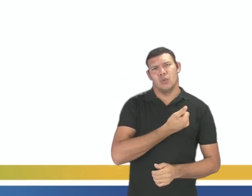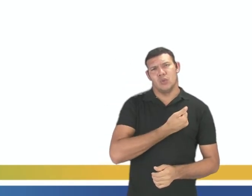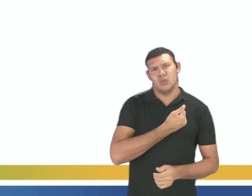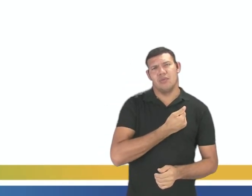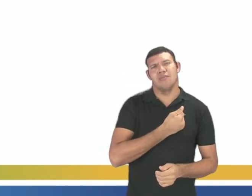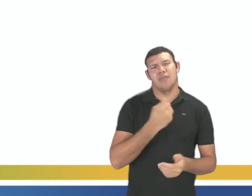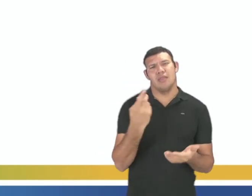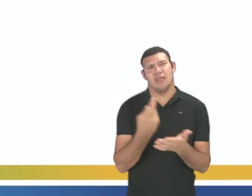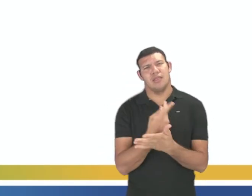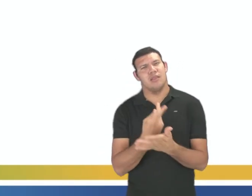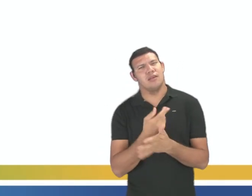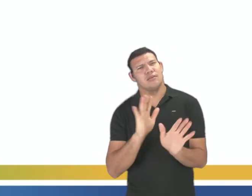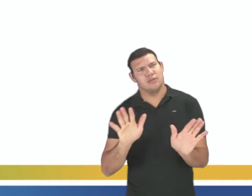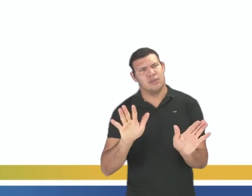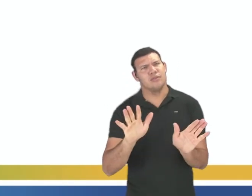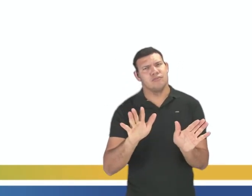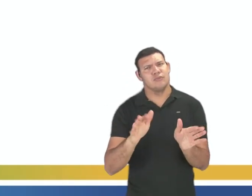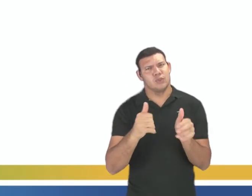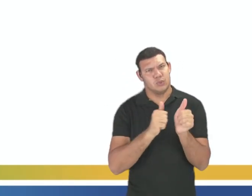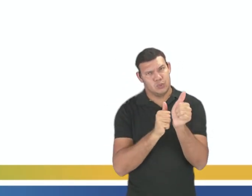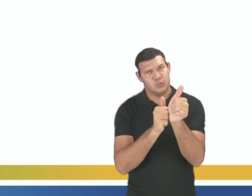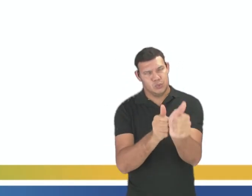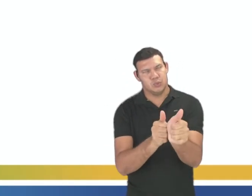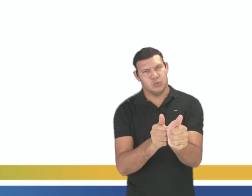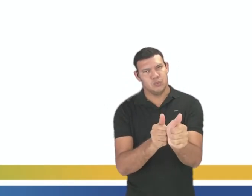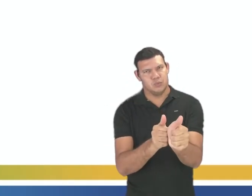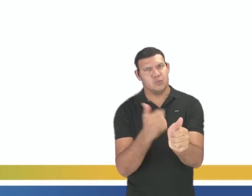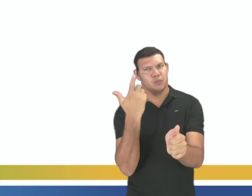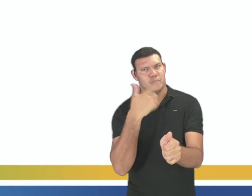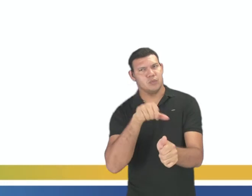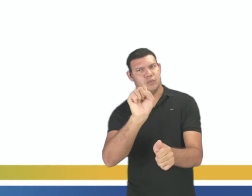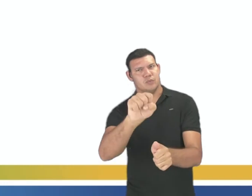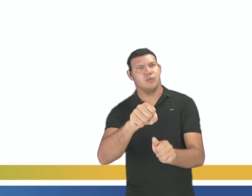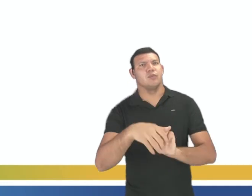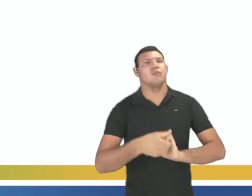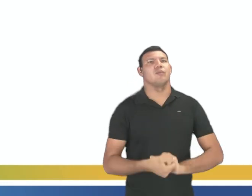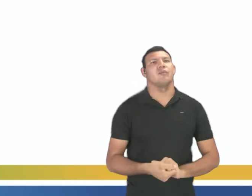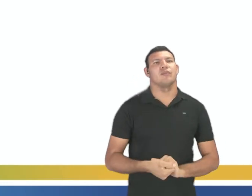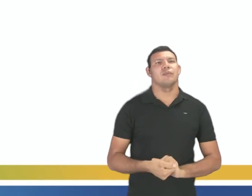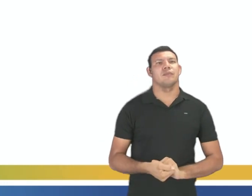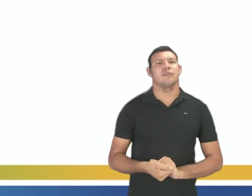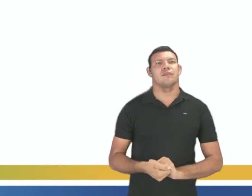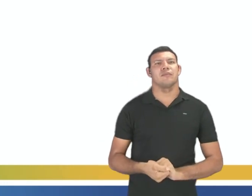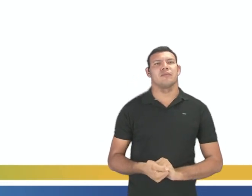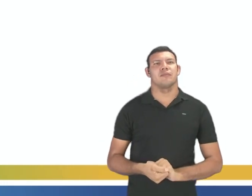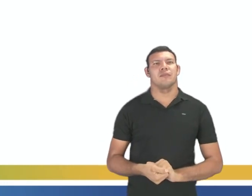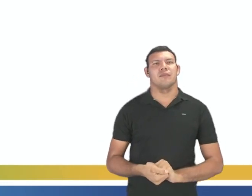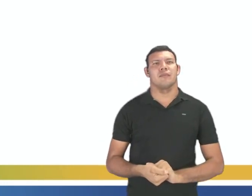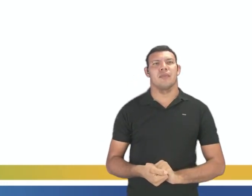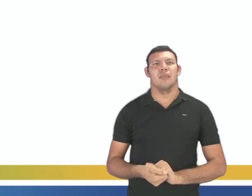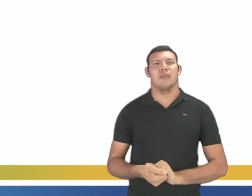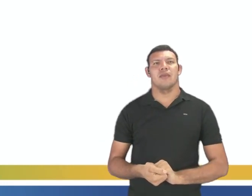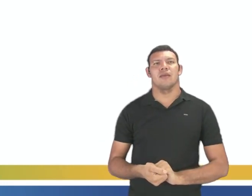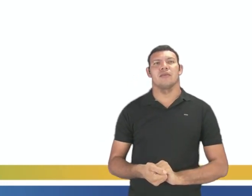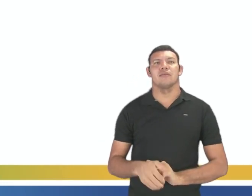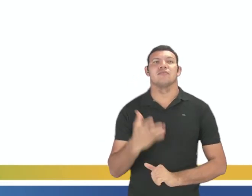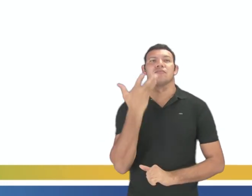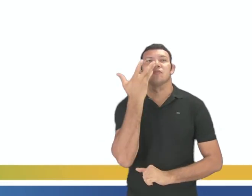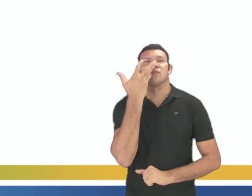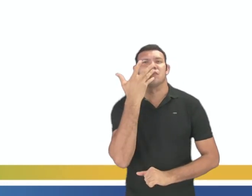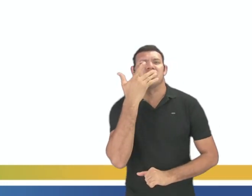acompanhar. A primeira questão. The children are hungry. As crianças estão